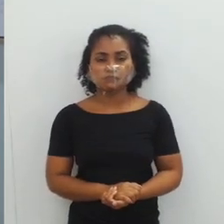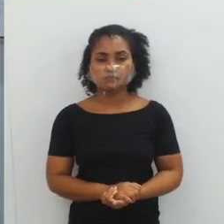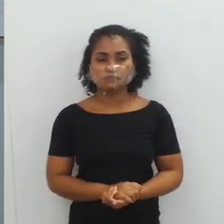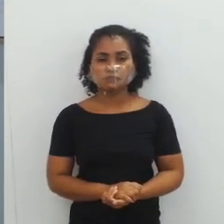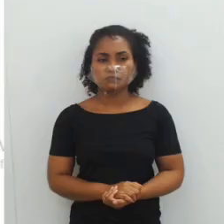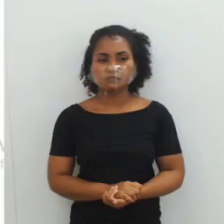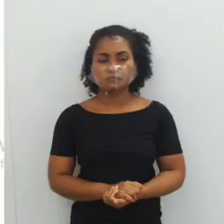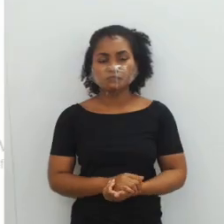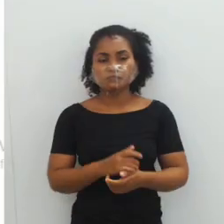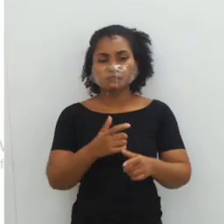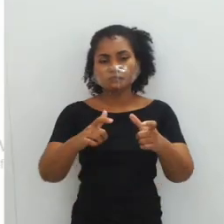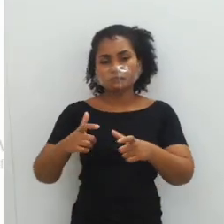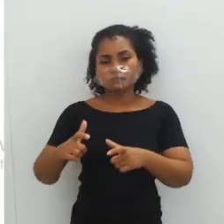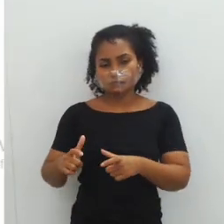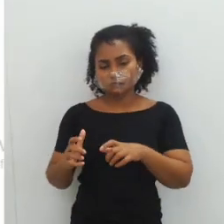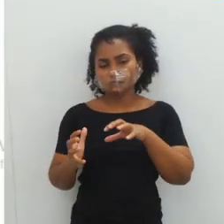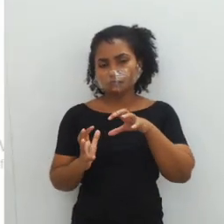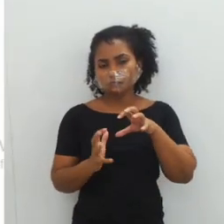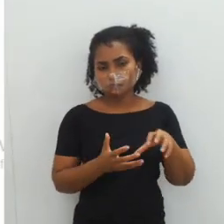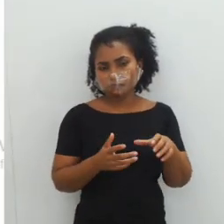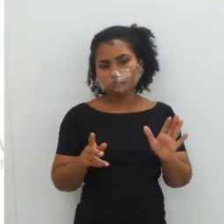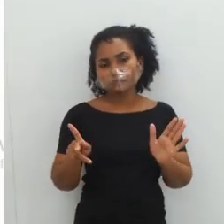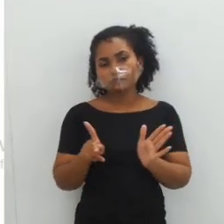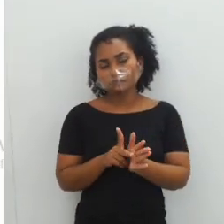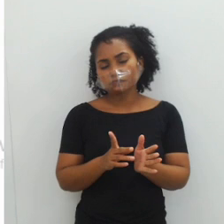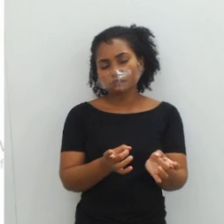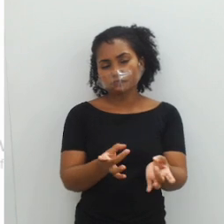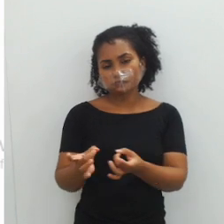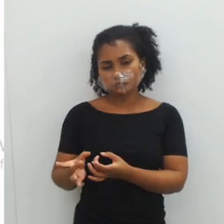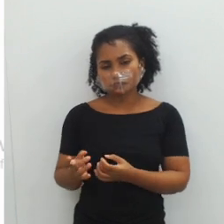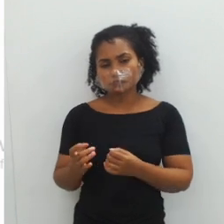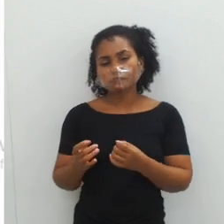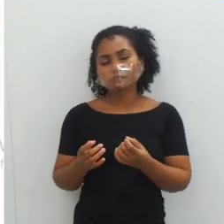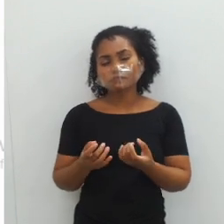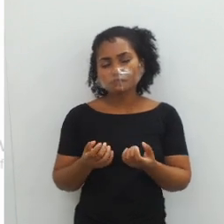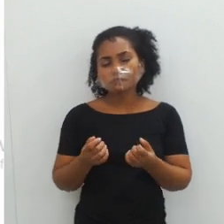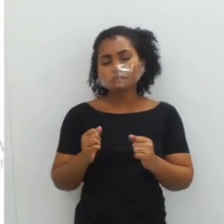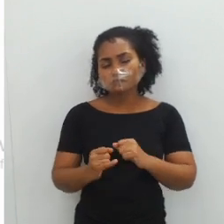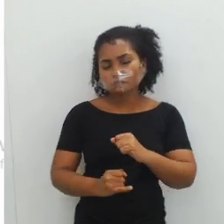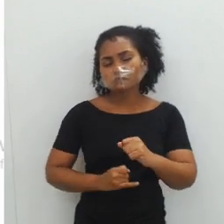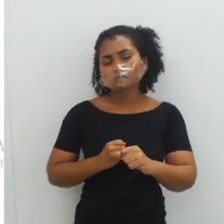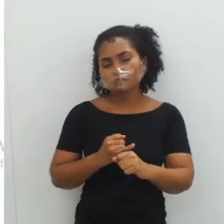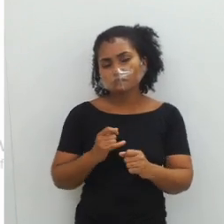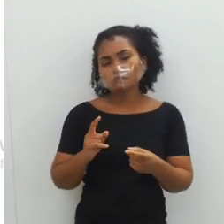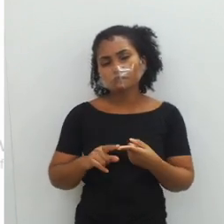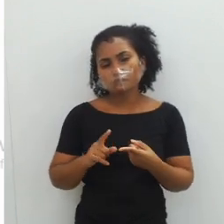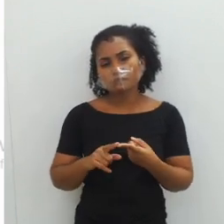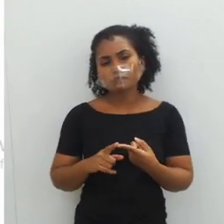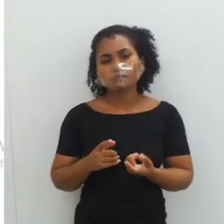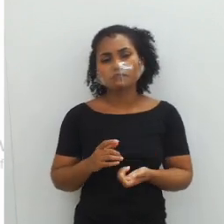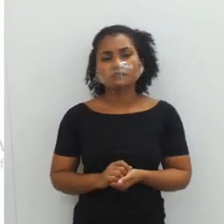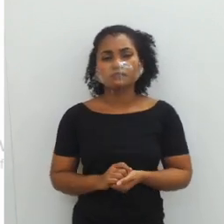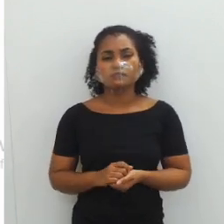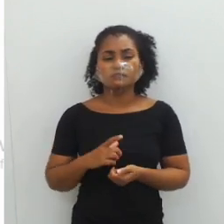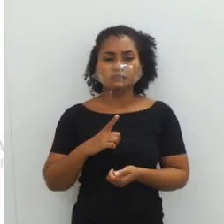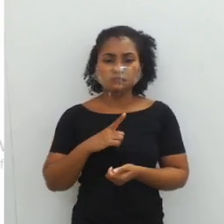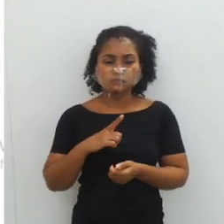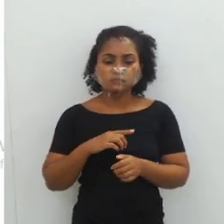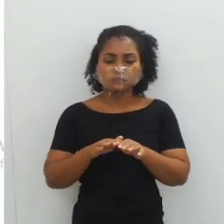A localização geográfica com relação ao comércio exterior também vai ser um fator aí que vai